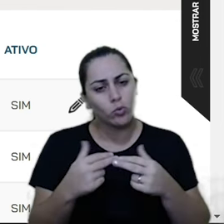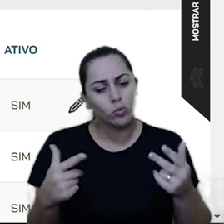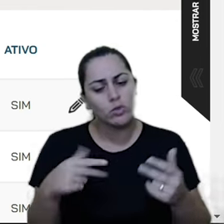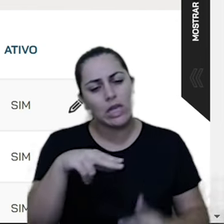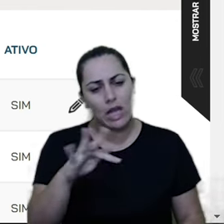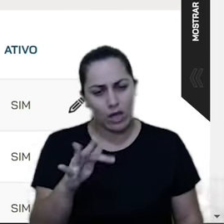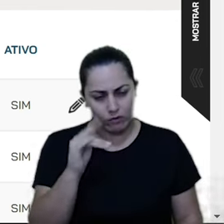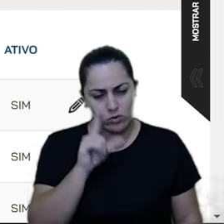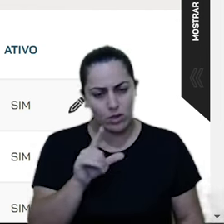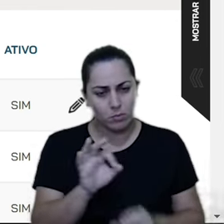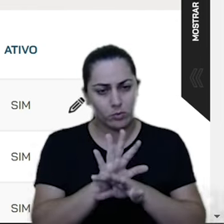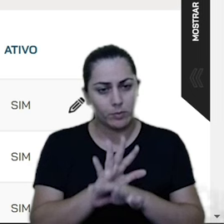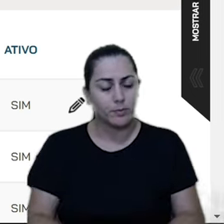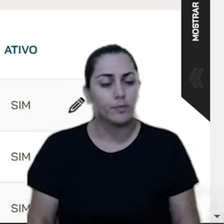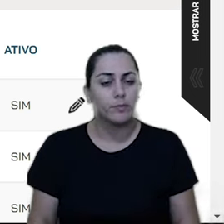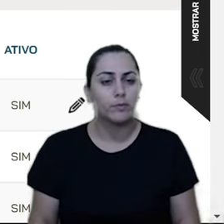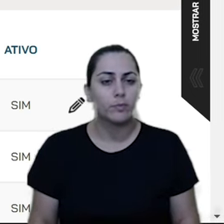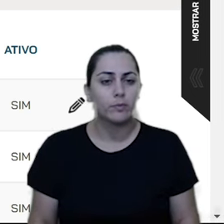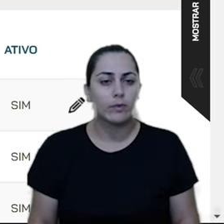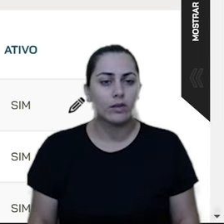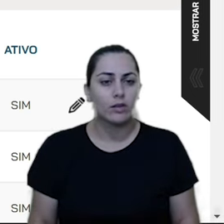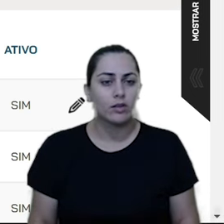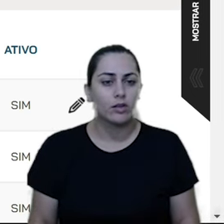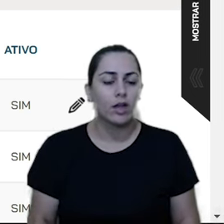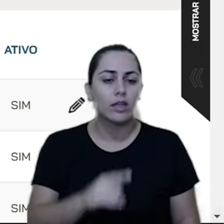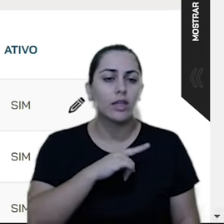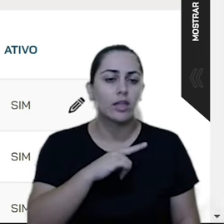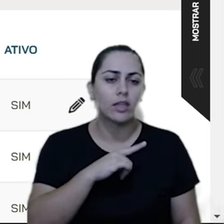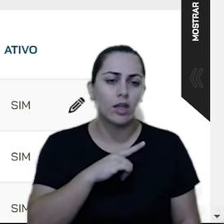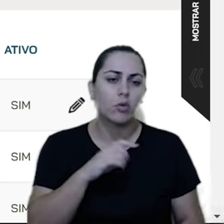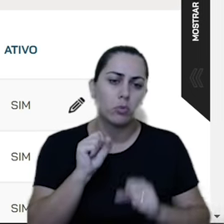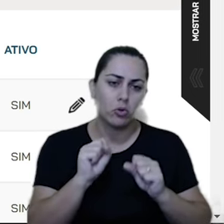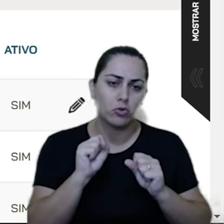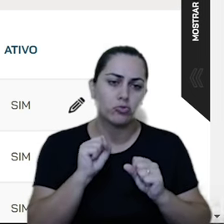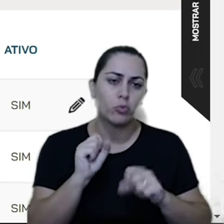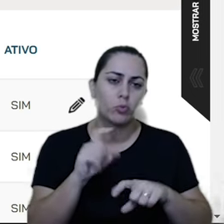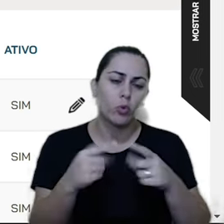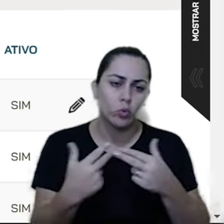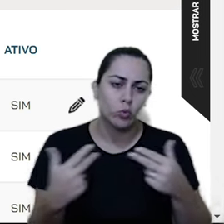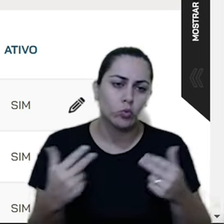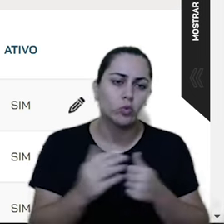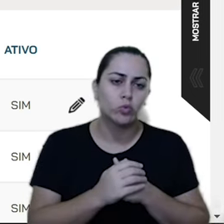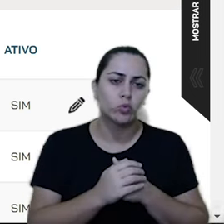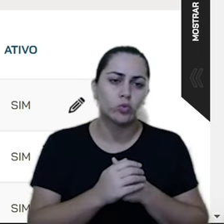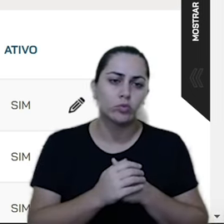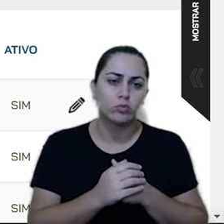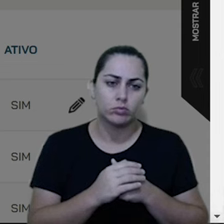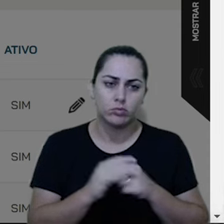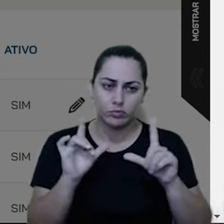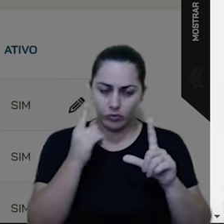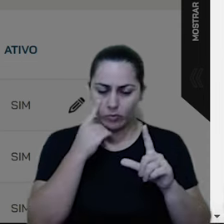sair emitindo a nota fiscal os itens né aqui eu tenho a possibilidade de adicionar o produto voltando aqui aos